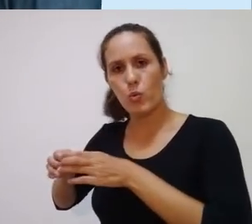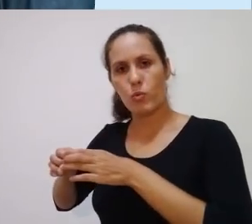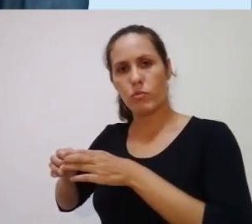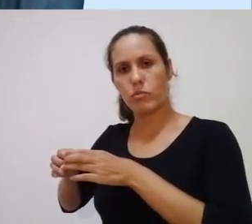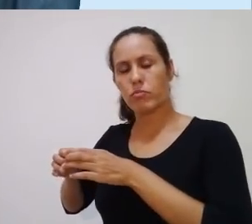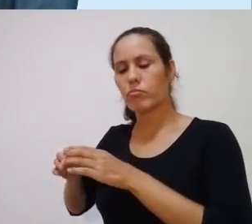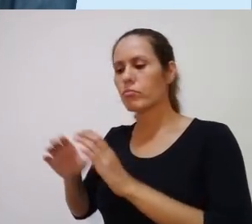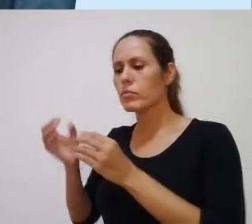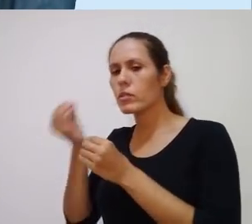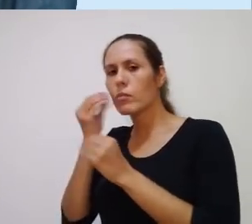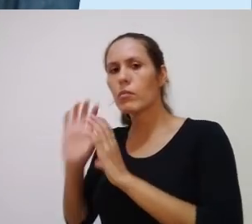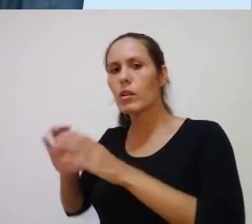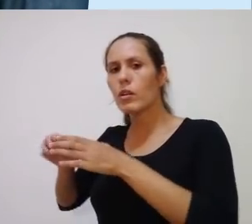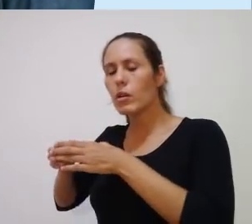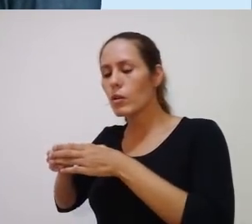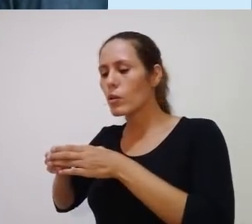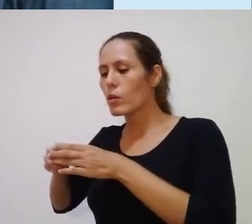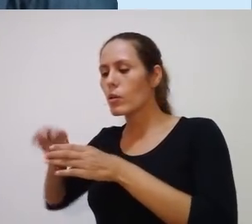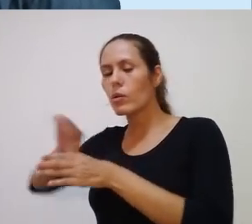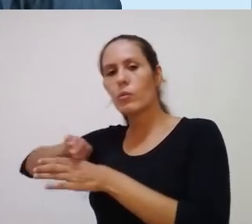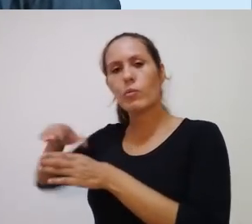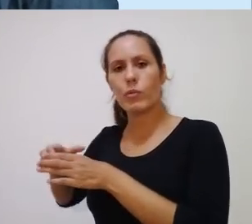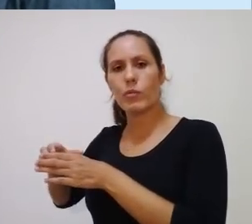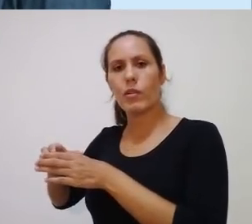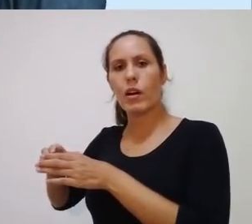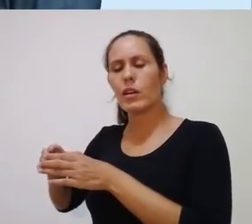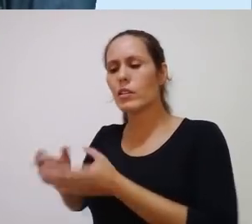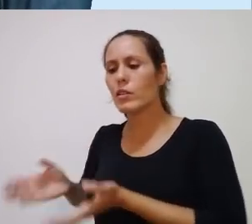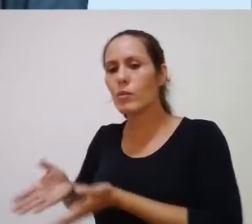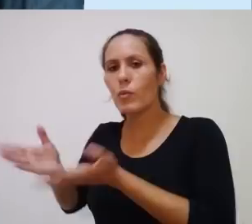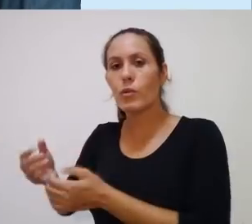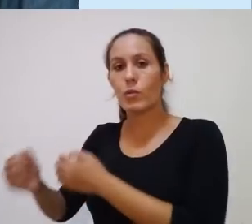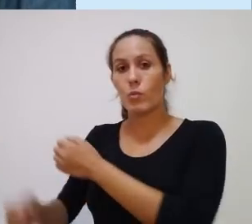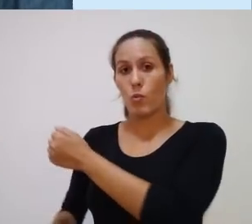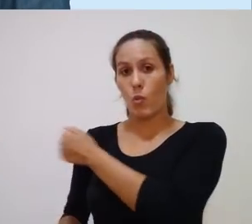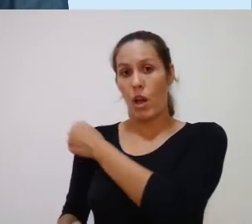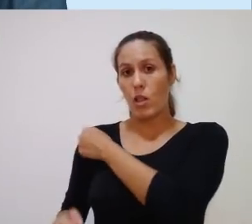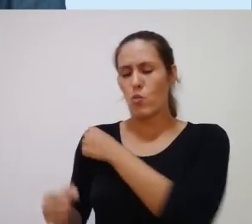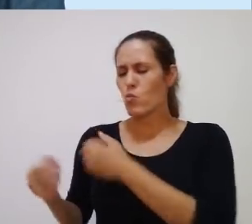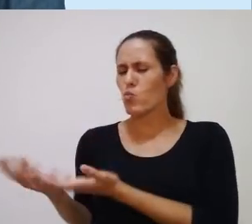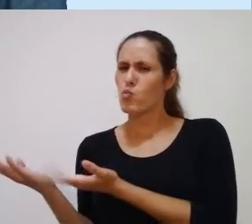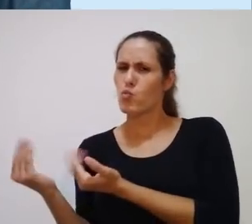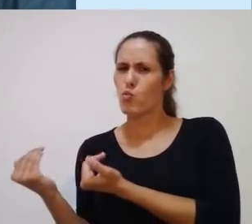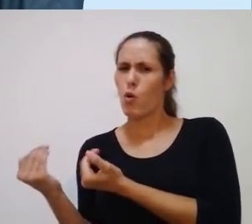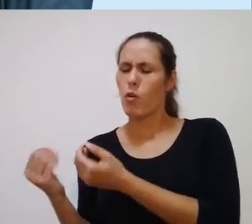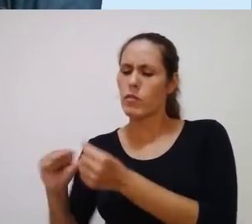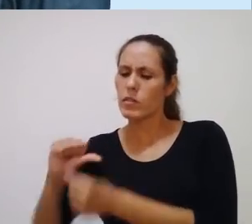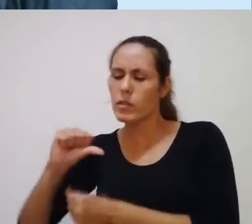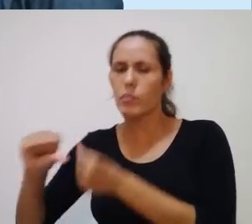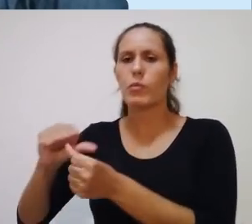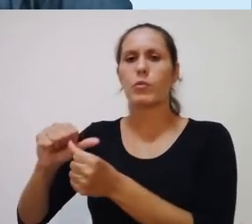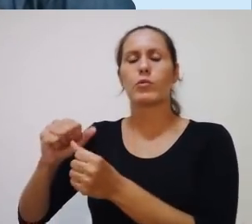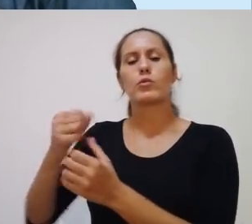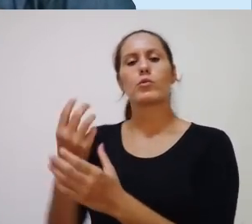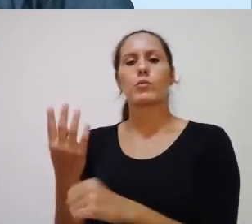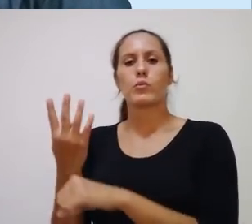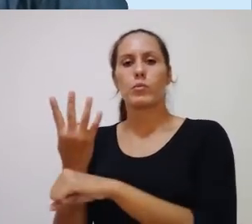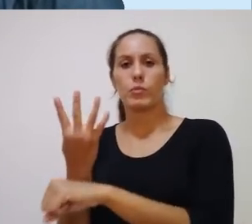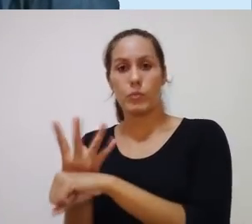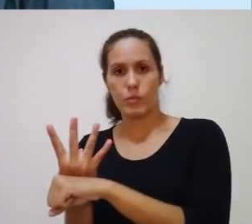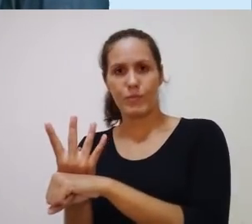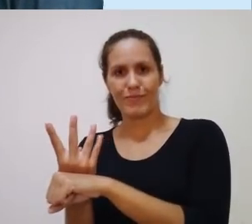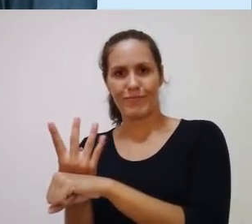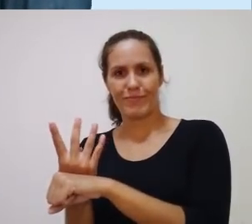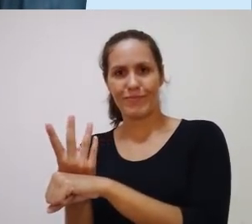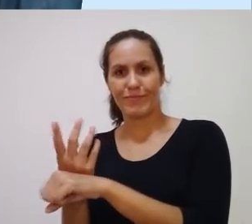Várzea. Motiva um estudante jovem que virou professor da Universidade Federal Rural de Pernambuco, que é o professor Antônio Carlos Miranda, e toda uma geração que